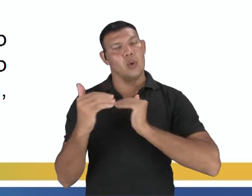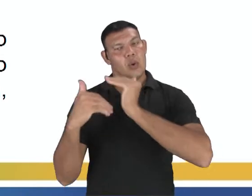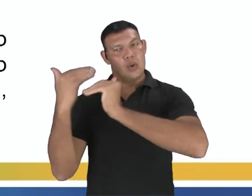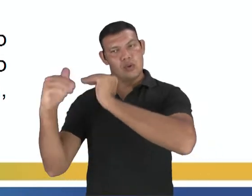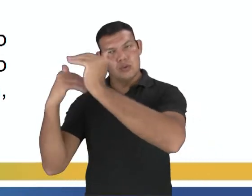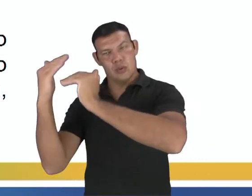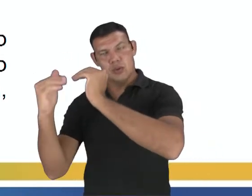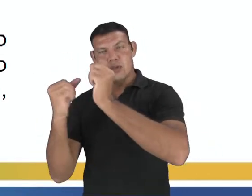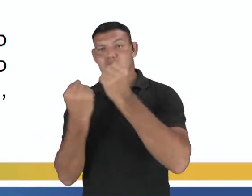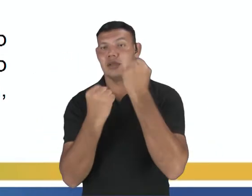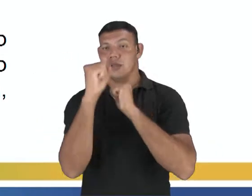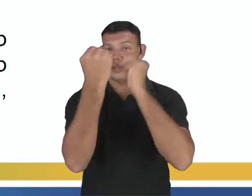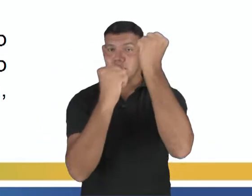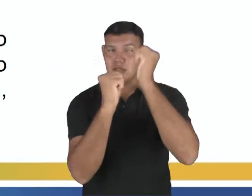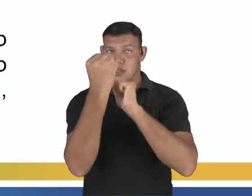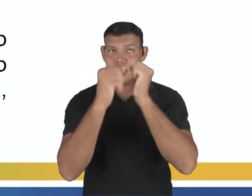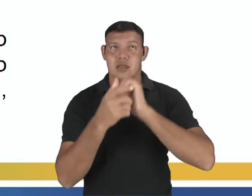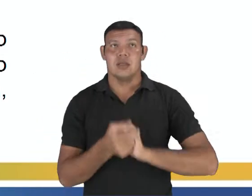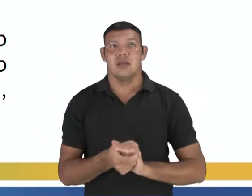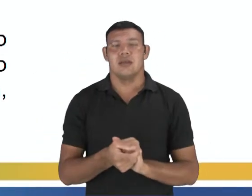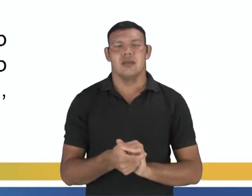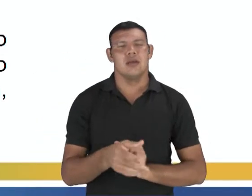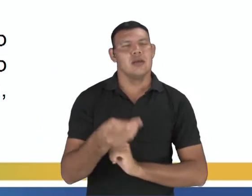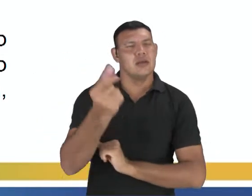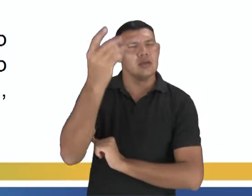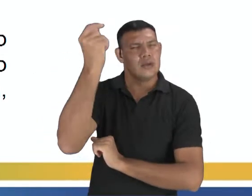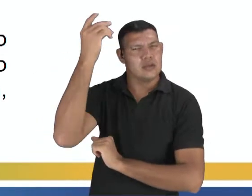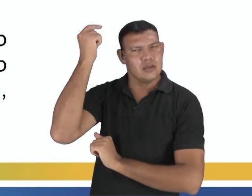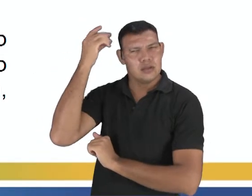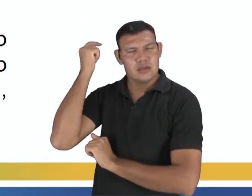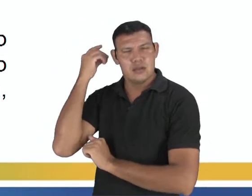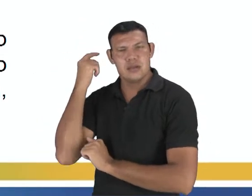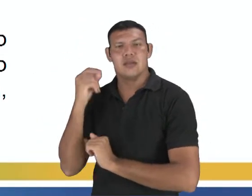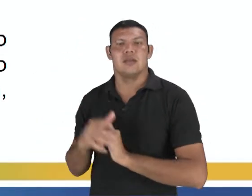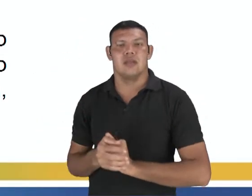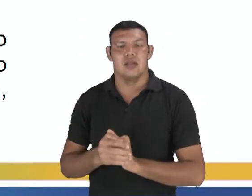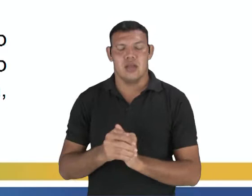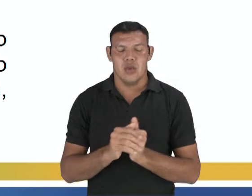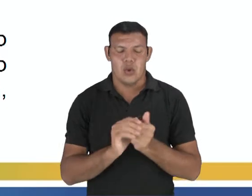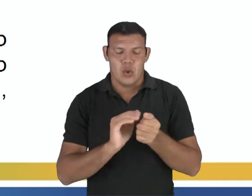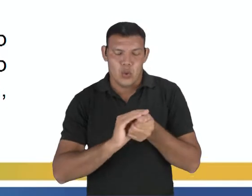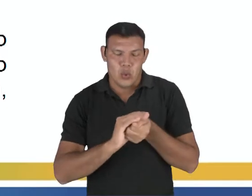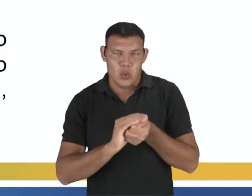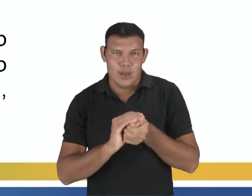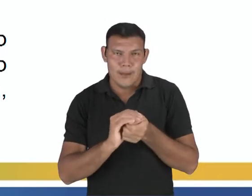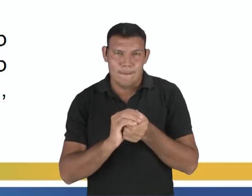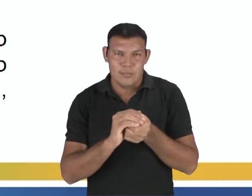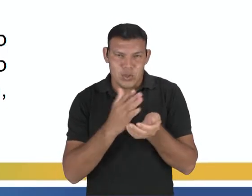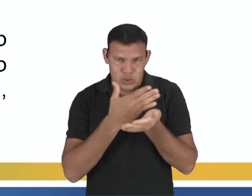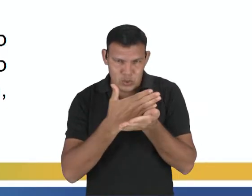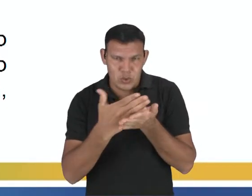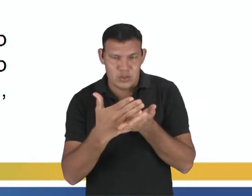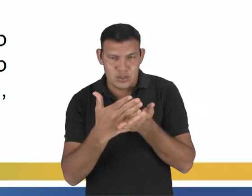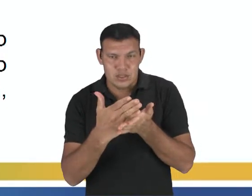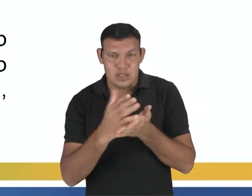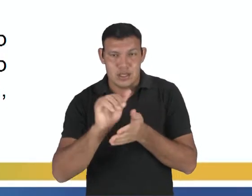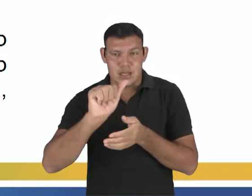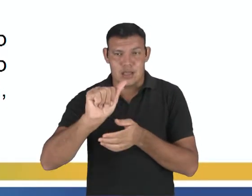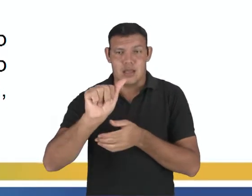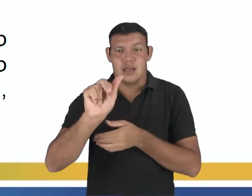No primeiro momento nós tínhamos o artesanato, que é o estágio em que o produtor, no caso o